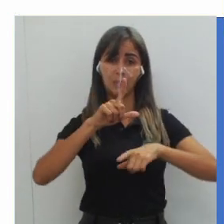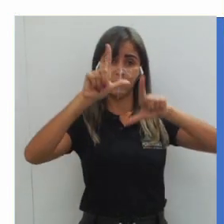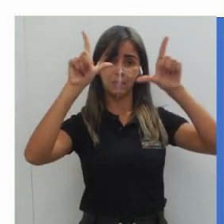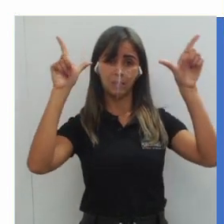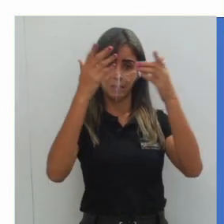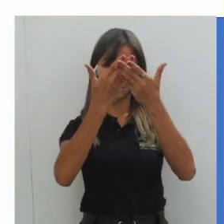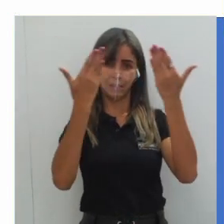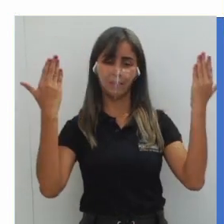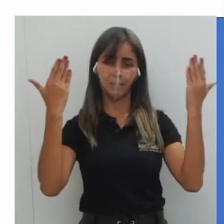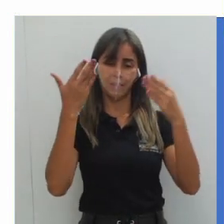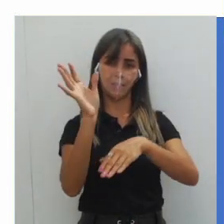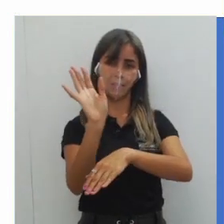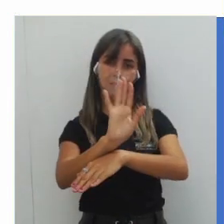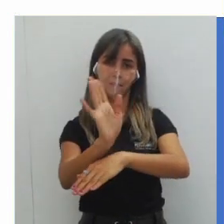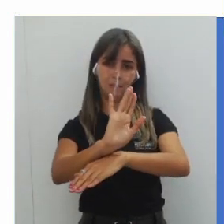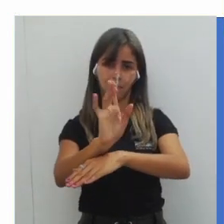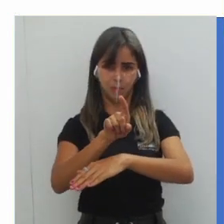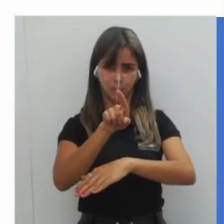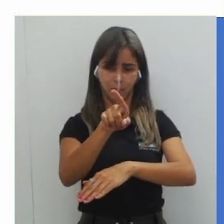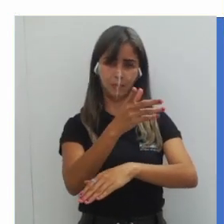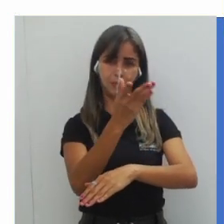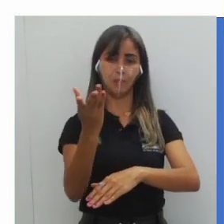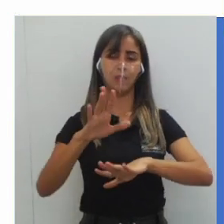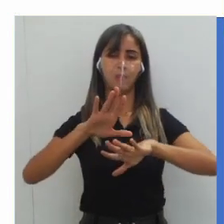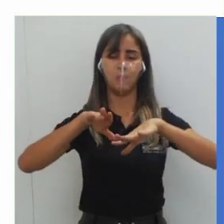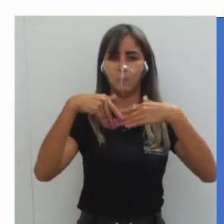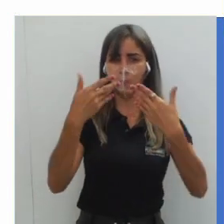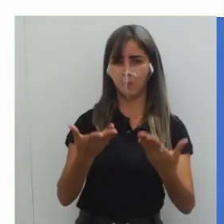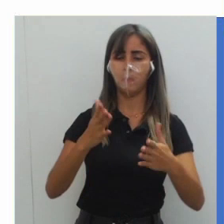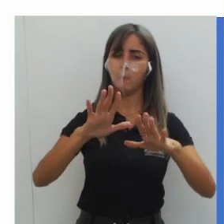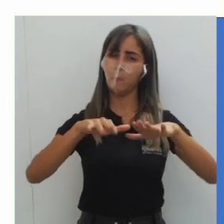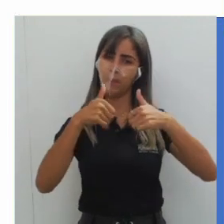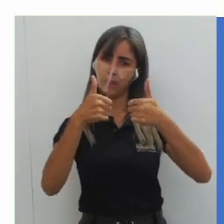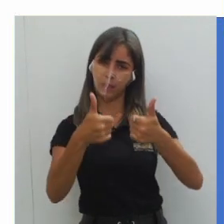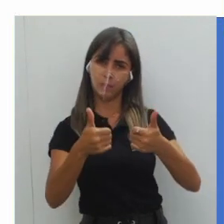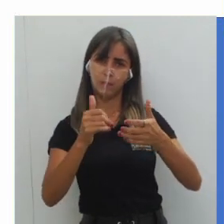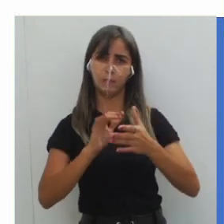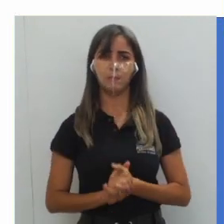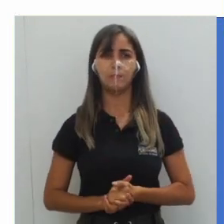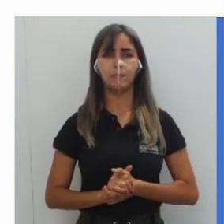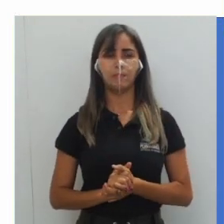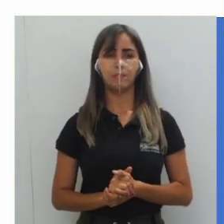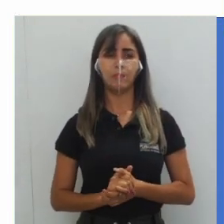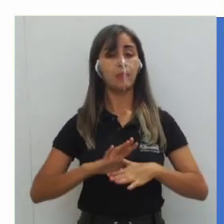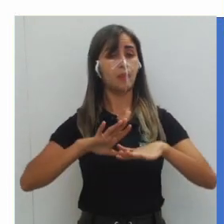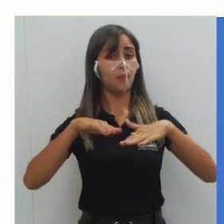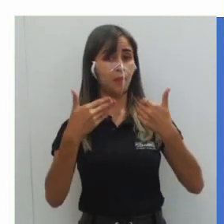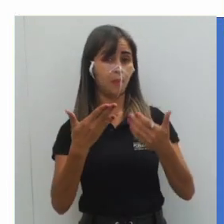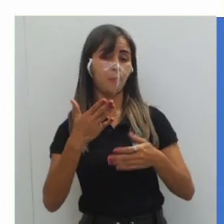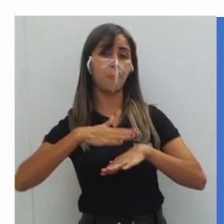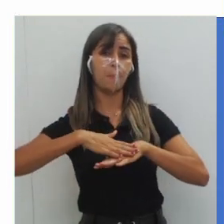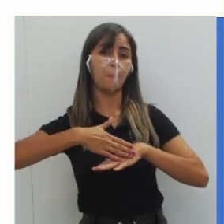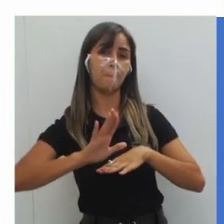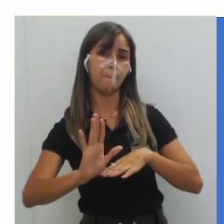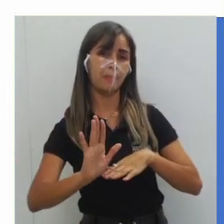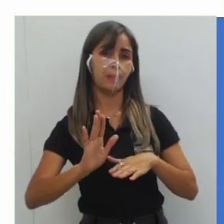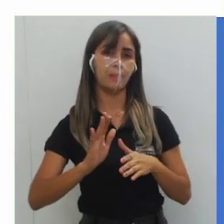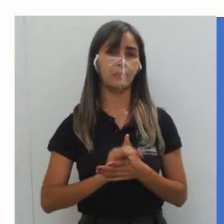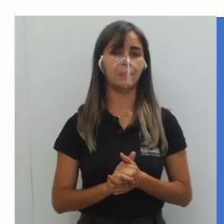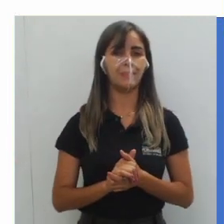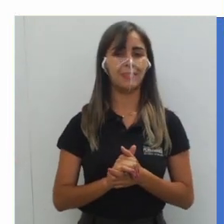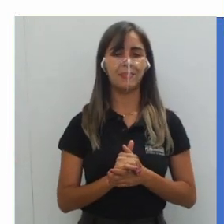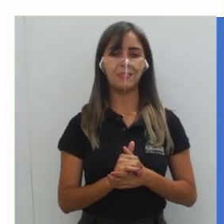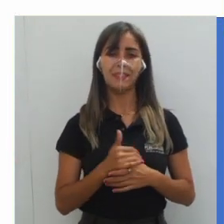na tela esses filmes. Para você, qual é o melhor entre eles? Qual é o